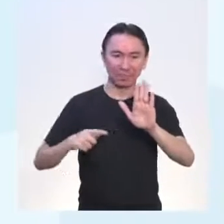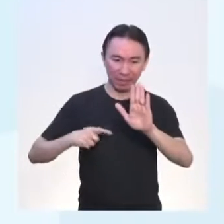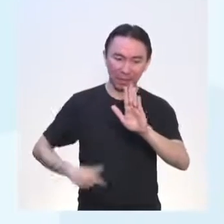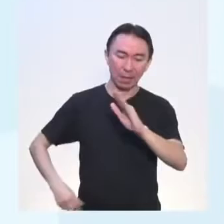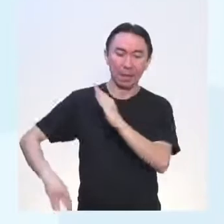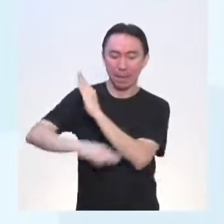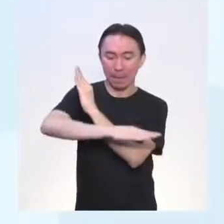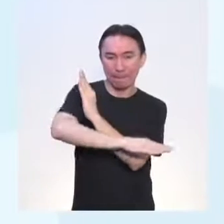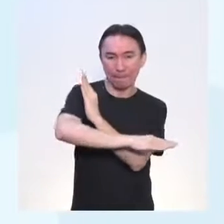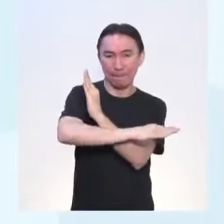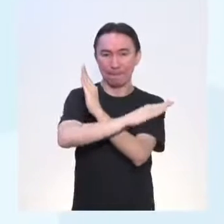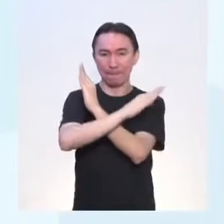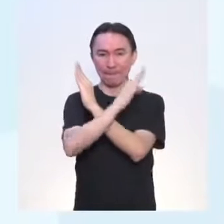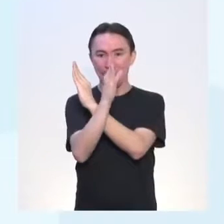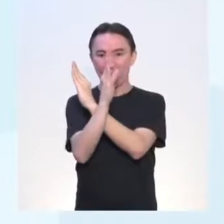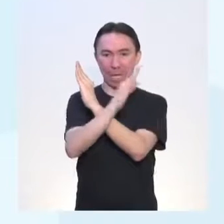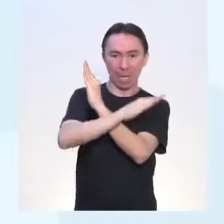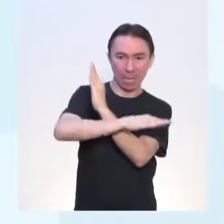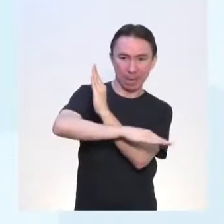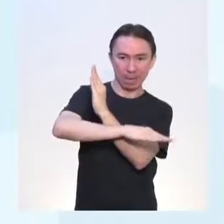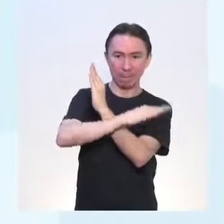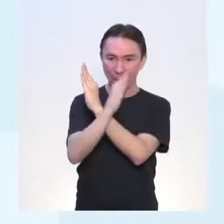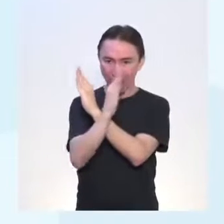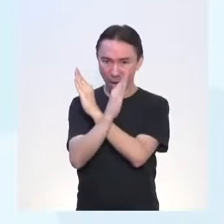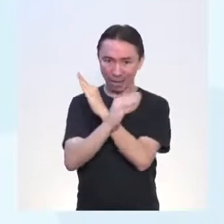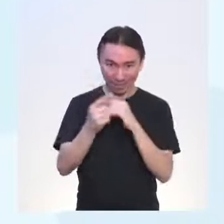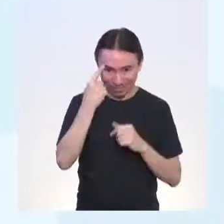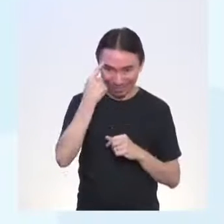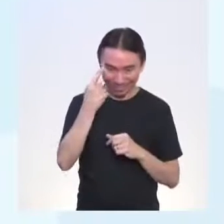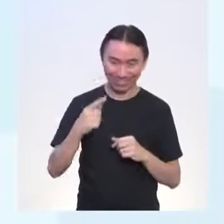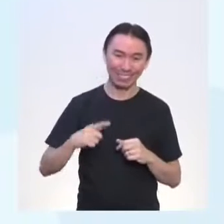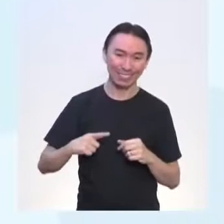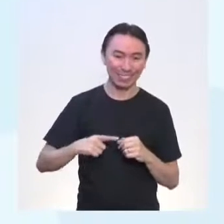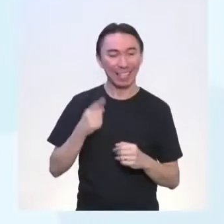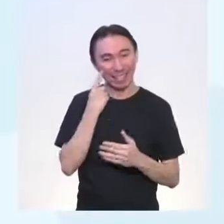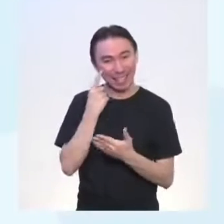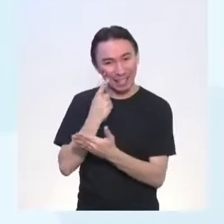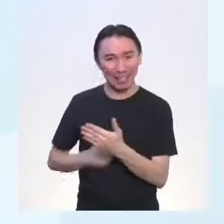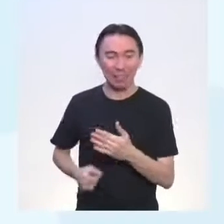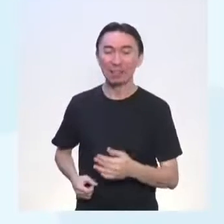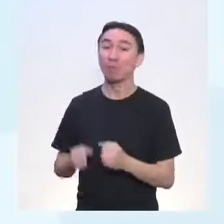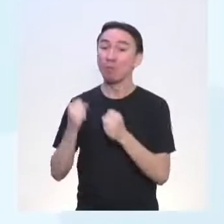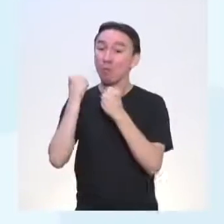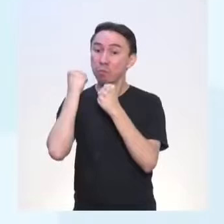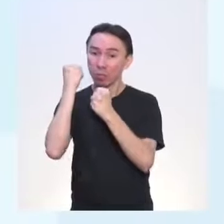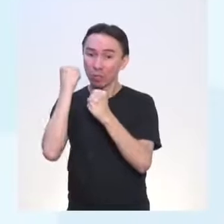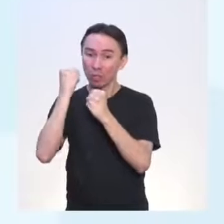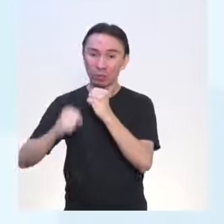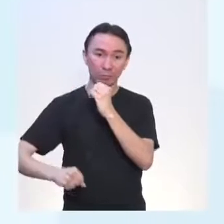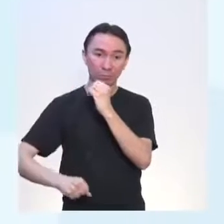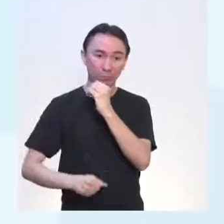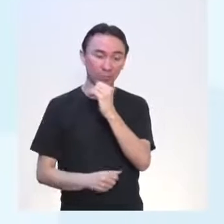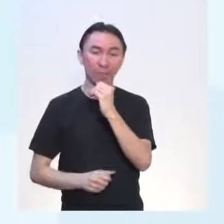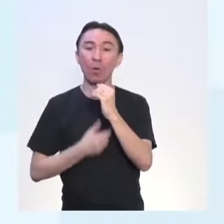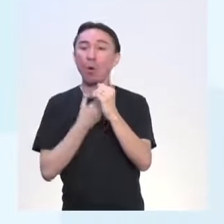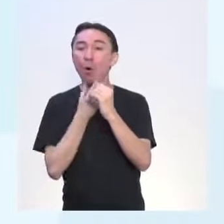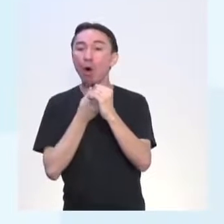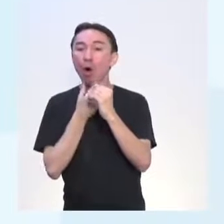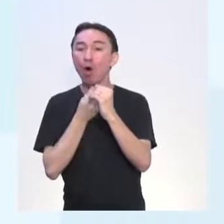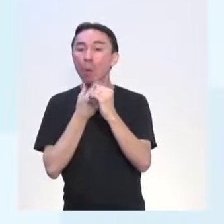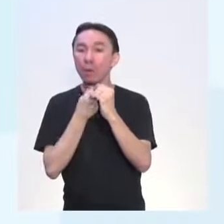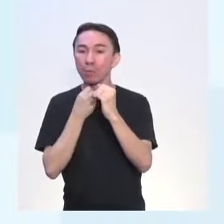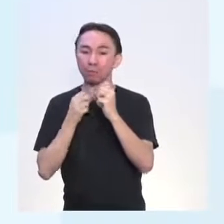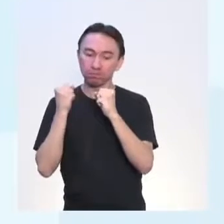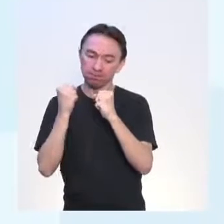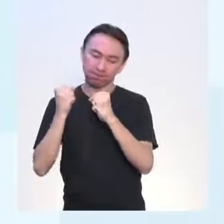alavanca, realizando um trabalho. Então, eu tenho ali uma força aplicada pelo homem